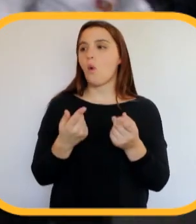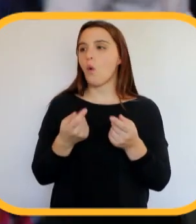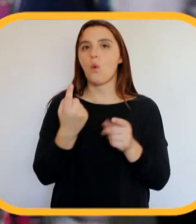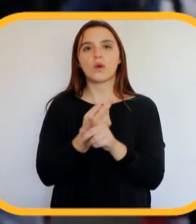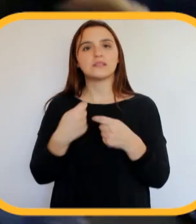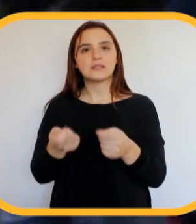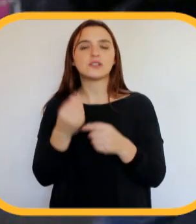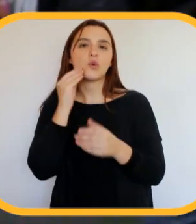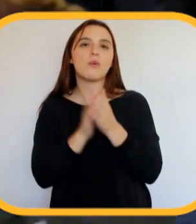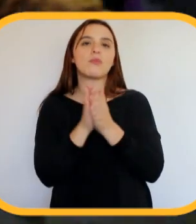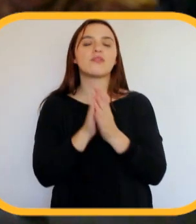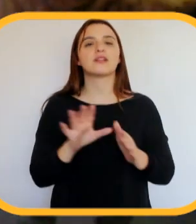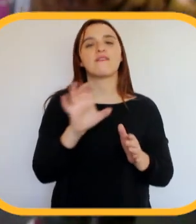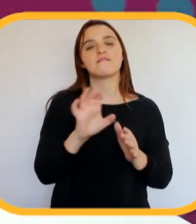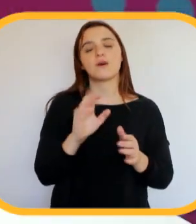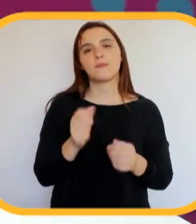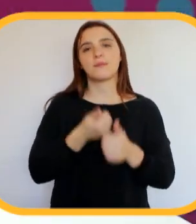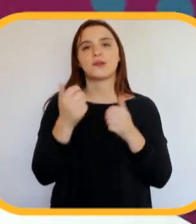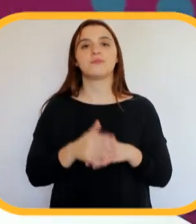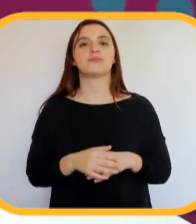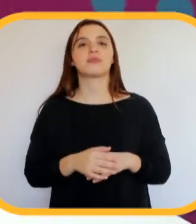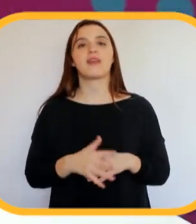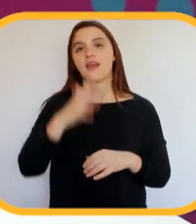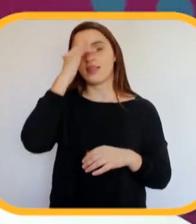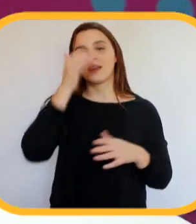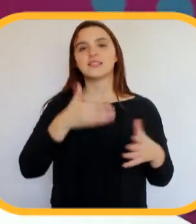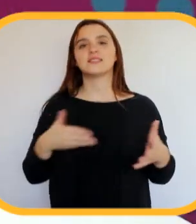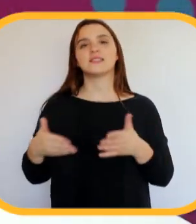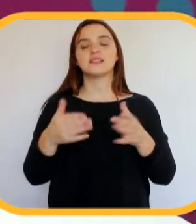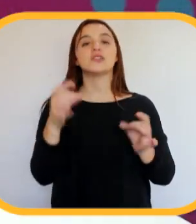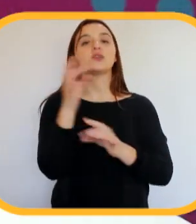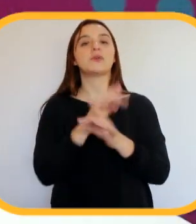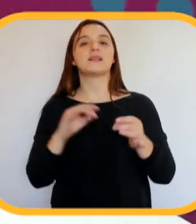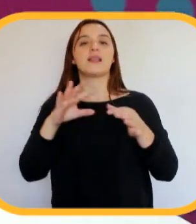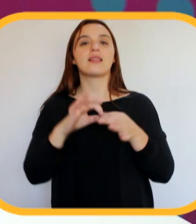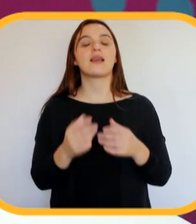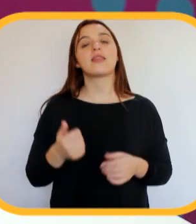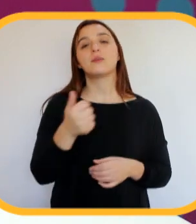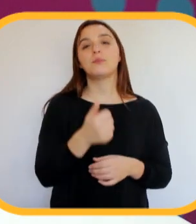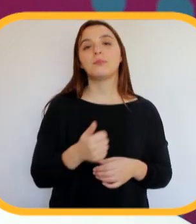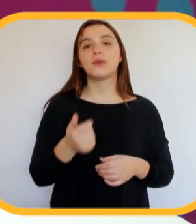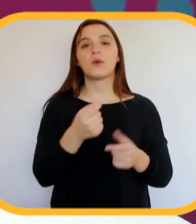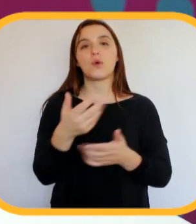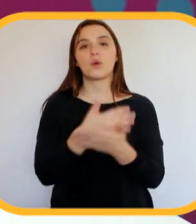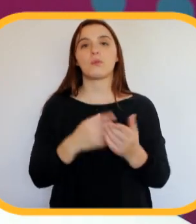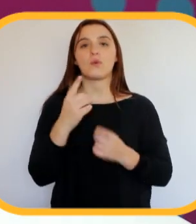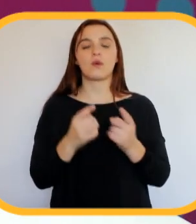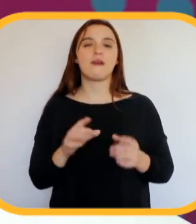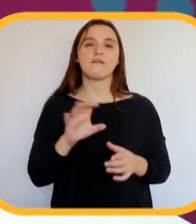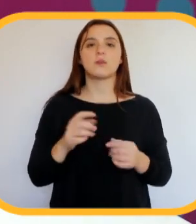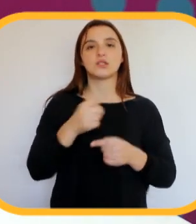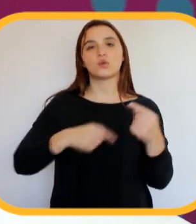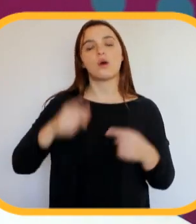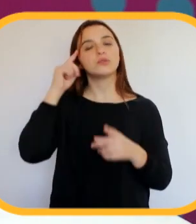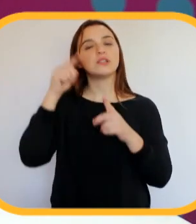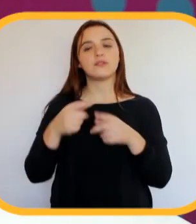nossos desperdícios de outras formas rentáveis. Um princípio essencial da estratégia europeia para a bioeconomia é a abordagem circular que